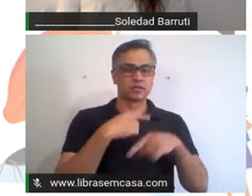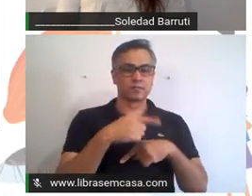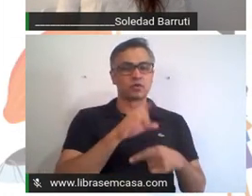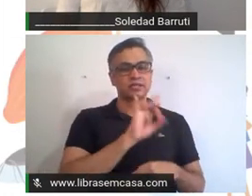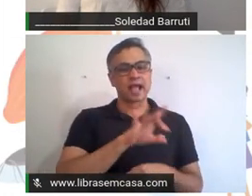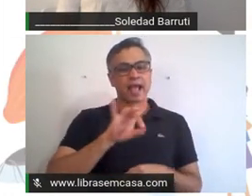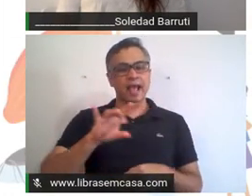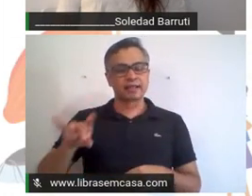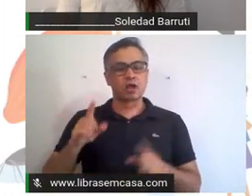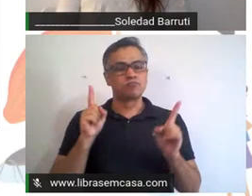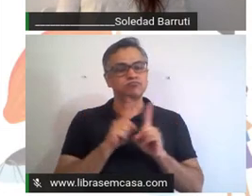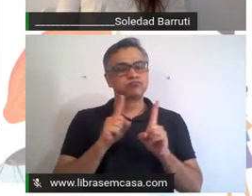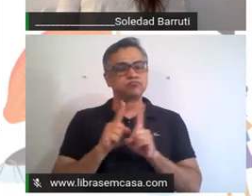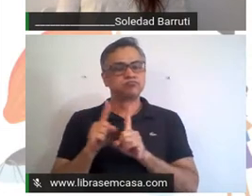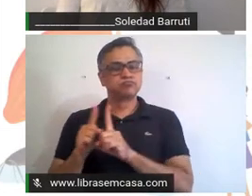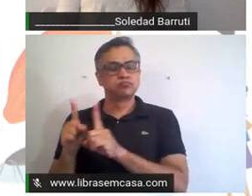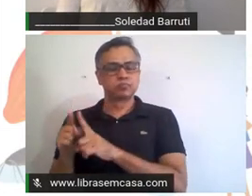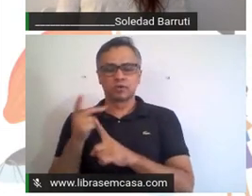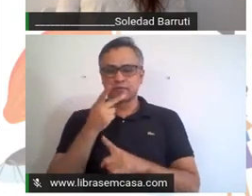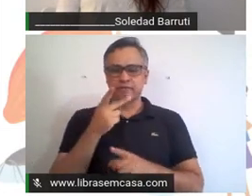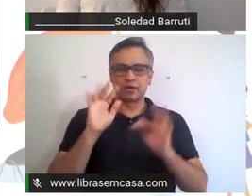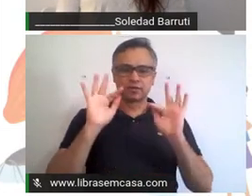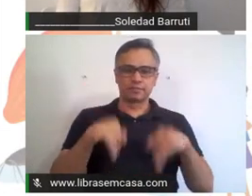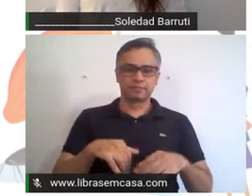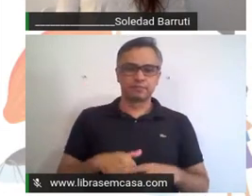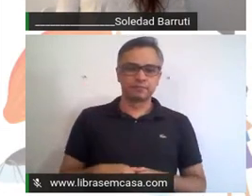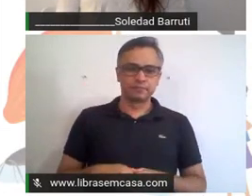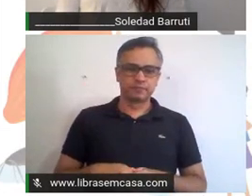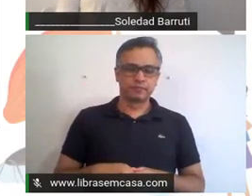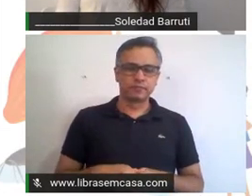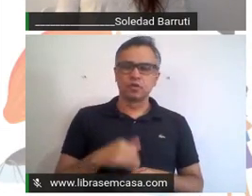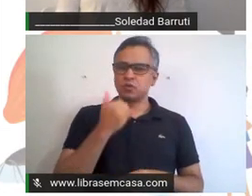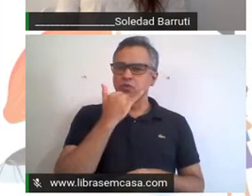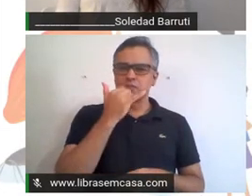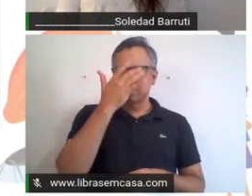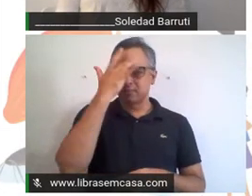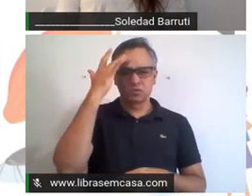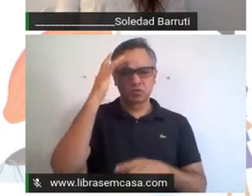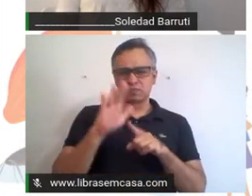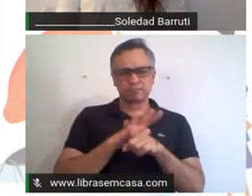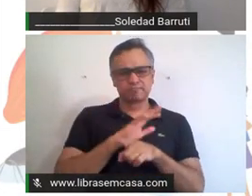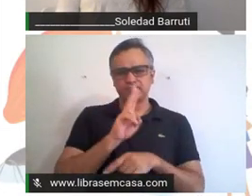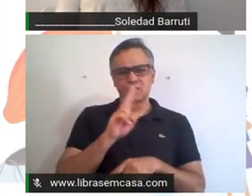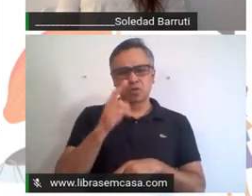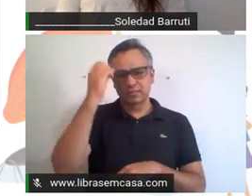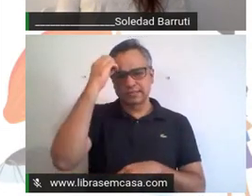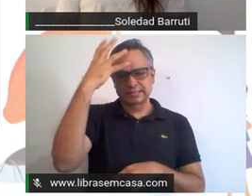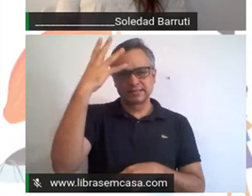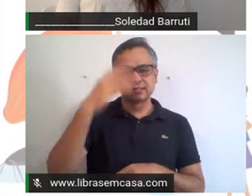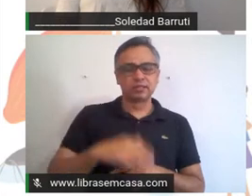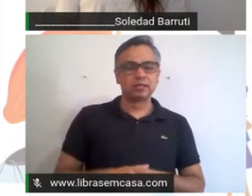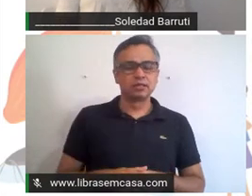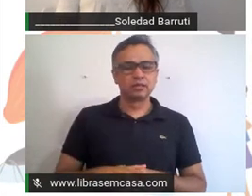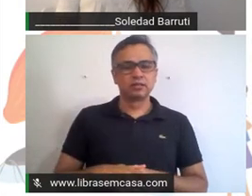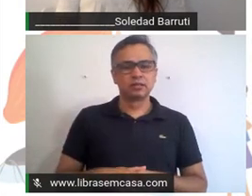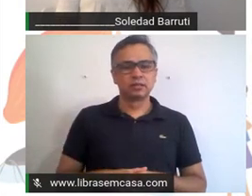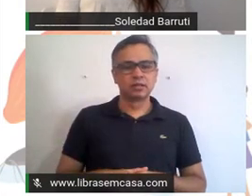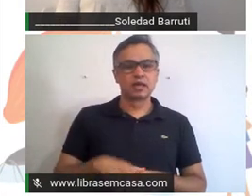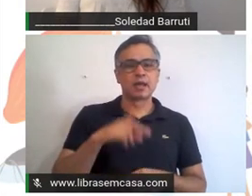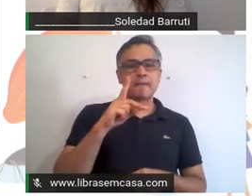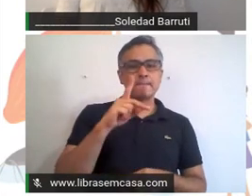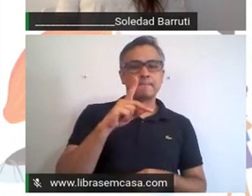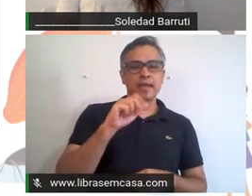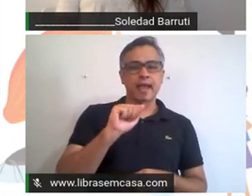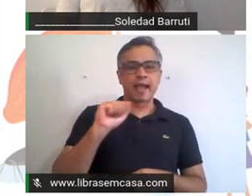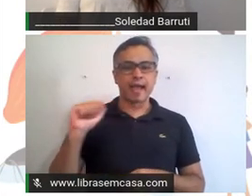curtinha. Alguém te pergunta, eu perdi o nome da pessoa, me desculpe, mas alguém te pergunta, o PAA e o PNAE se transformaram